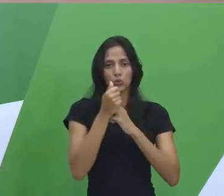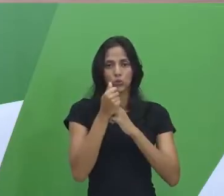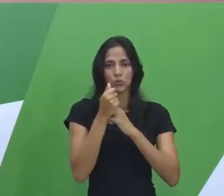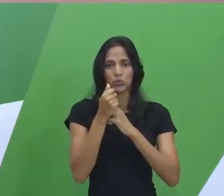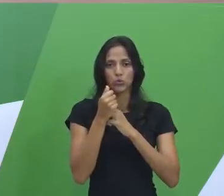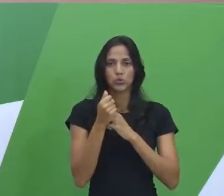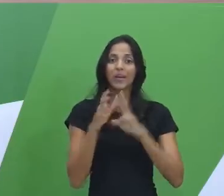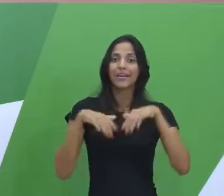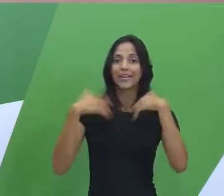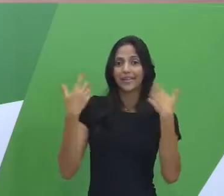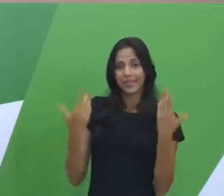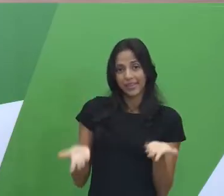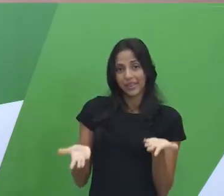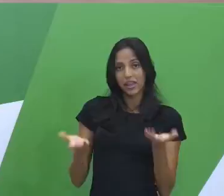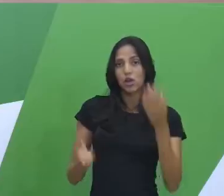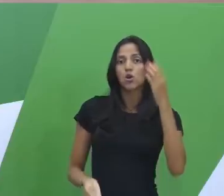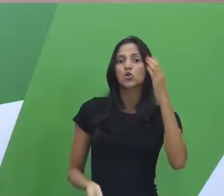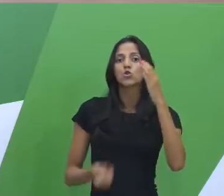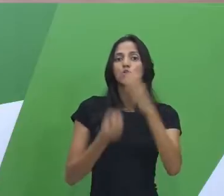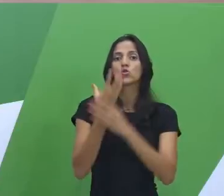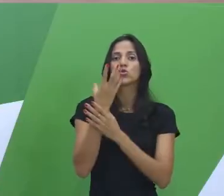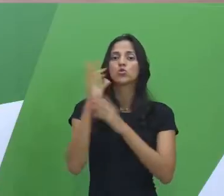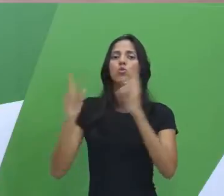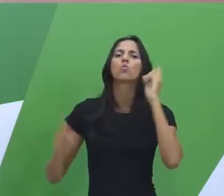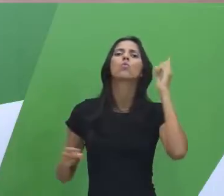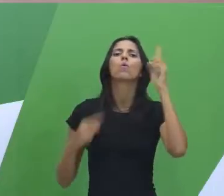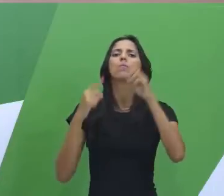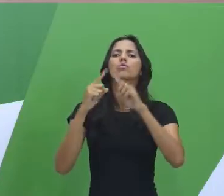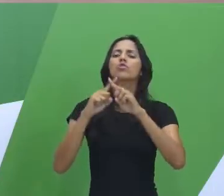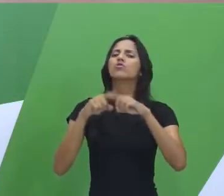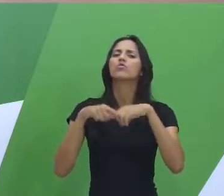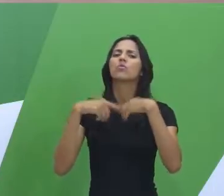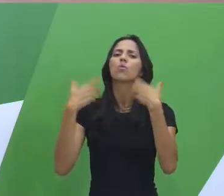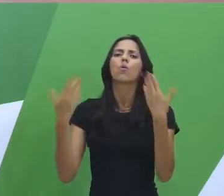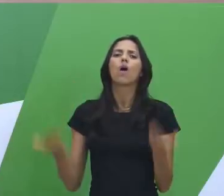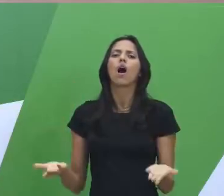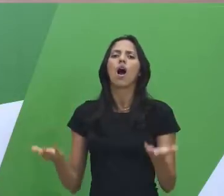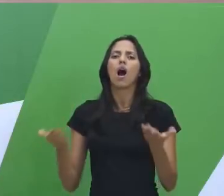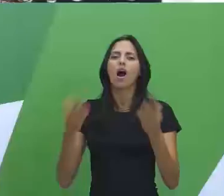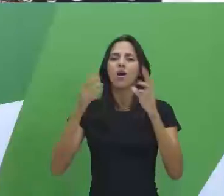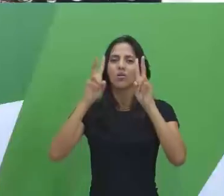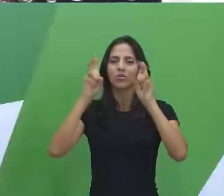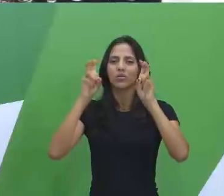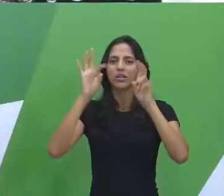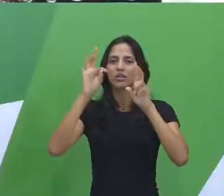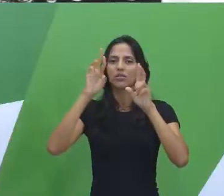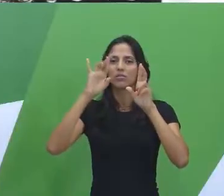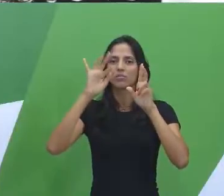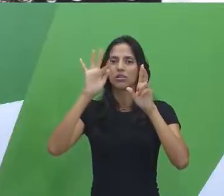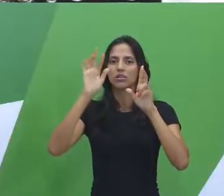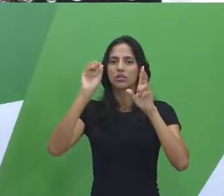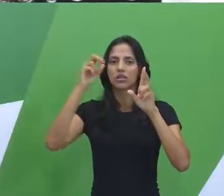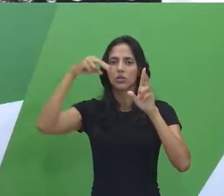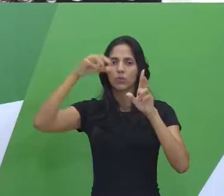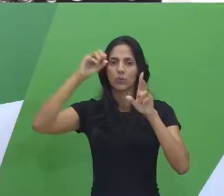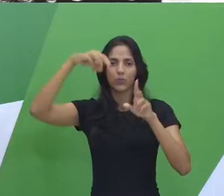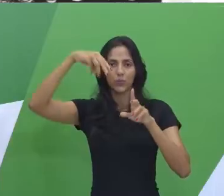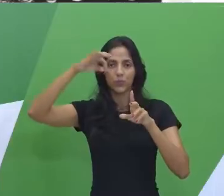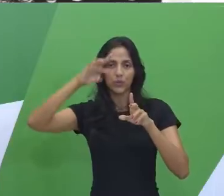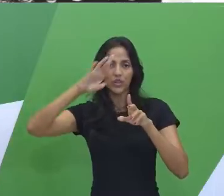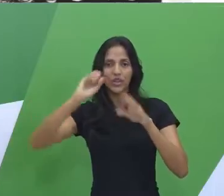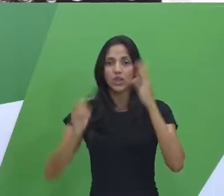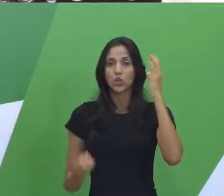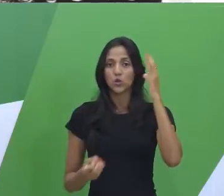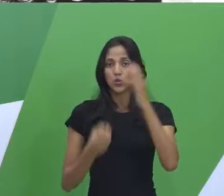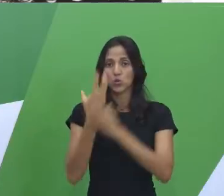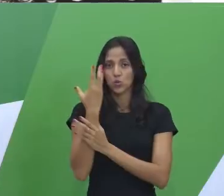linhas. Então, daí surgiu o objetivo maior. Qual é o objetivo maior da trigonometria? Então, a trigonometria